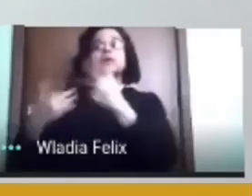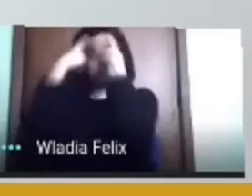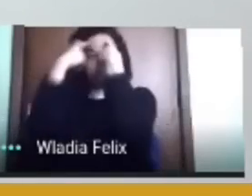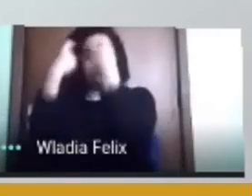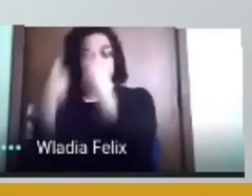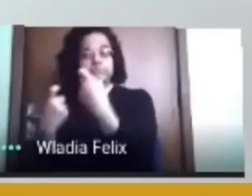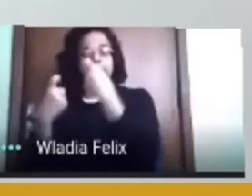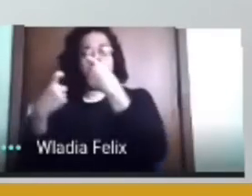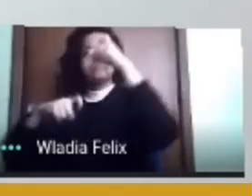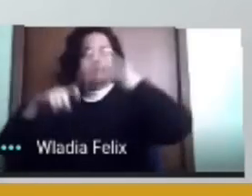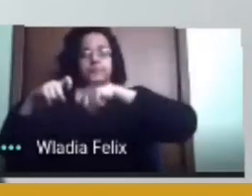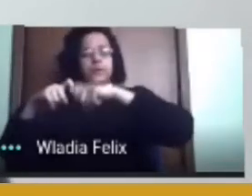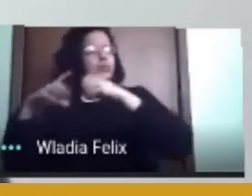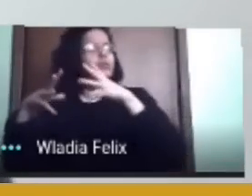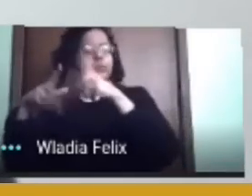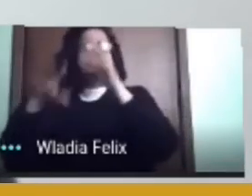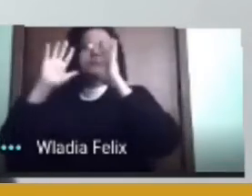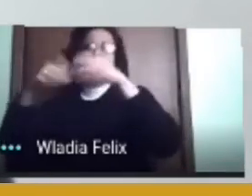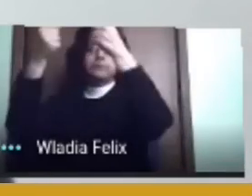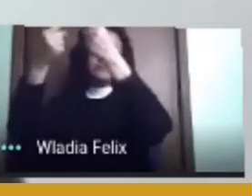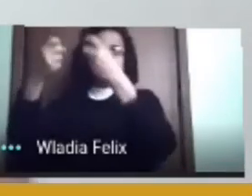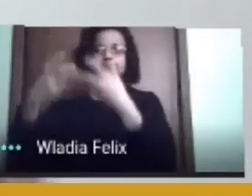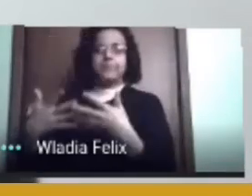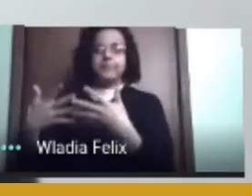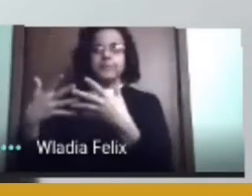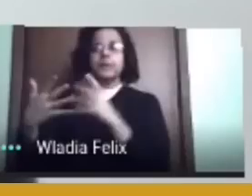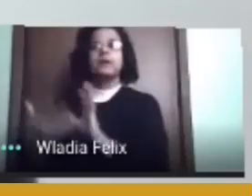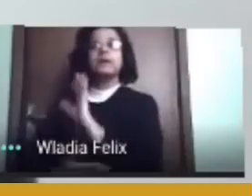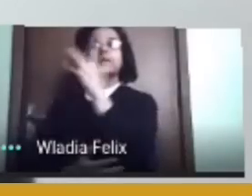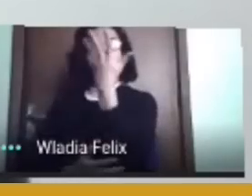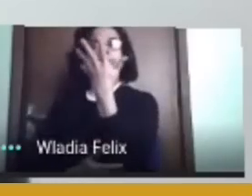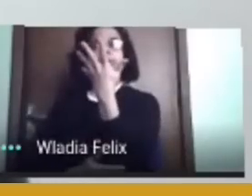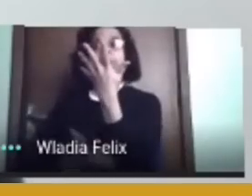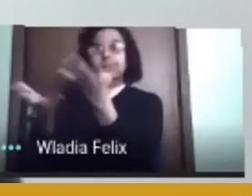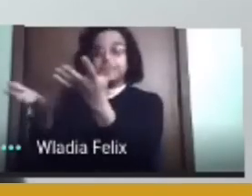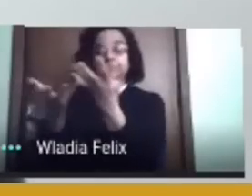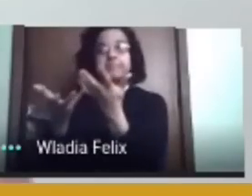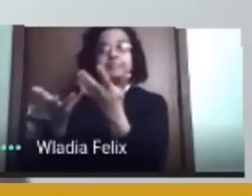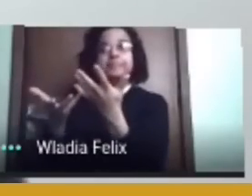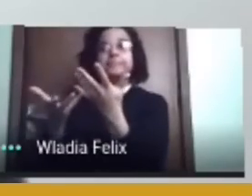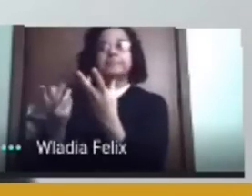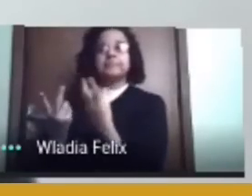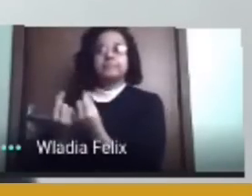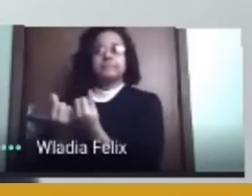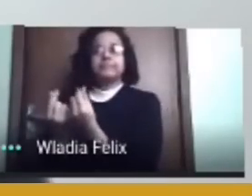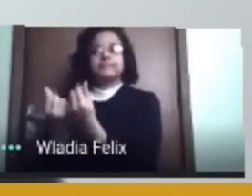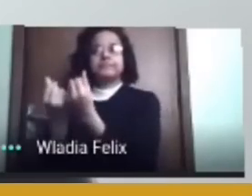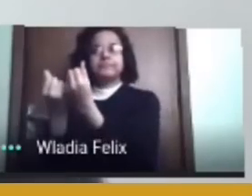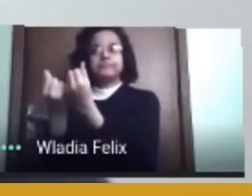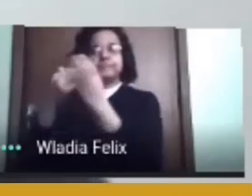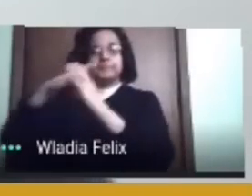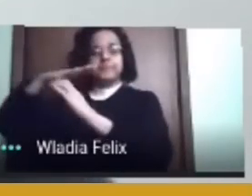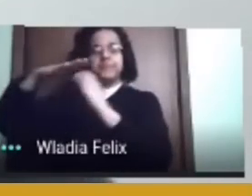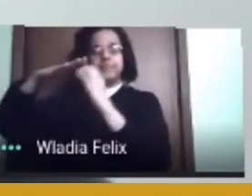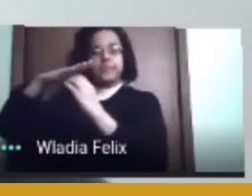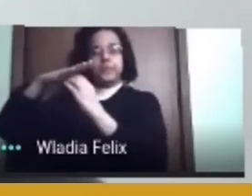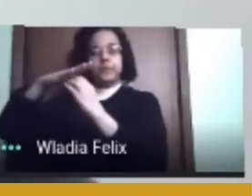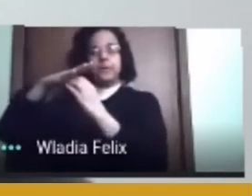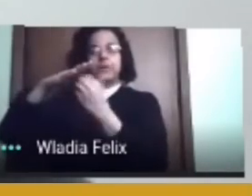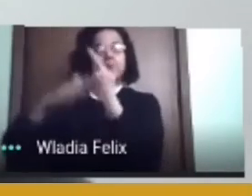vocês, acontece visando um aspecto comercial, tá? E o nosso último termo é o termo